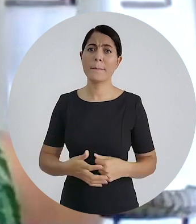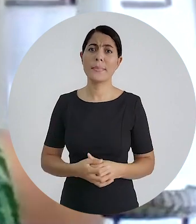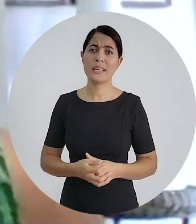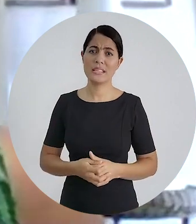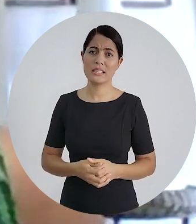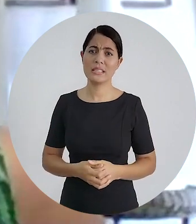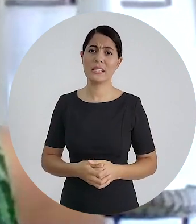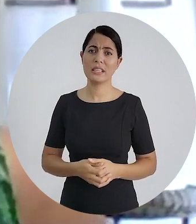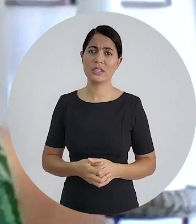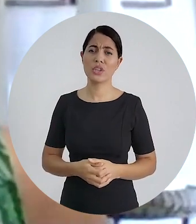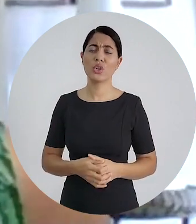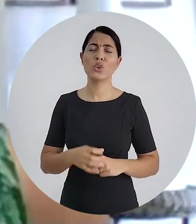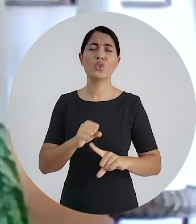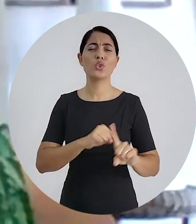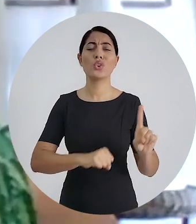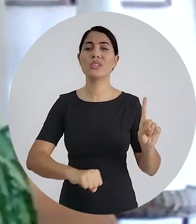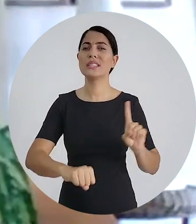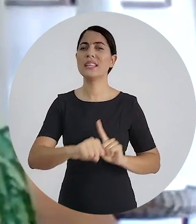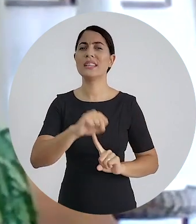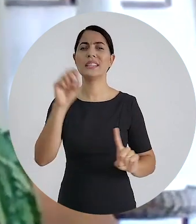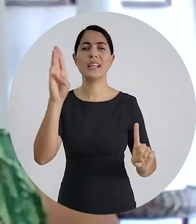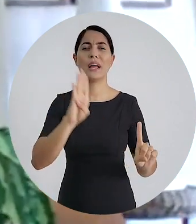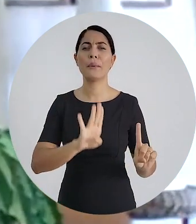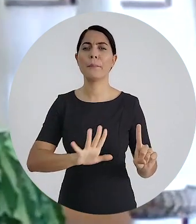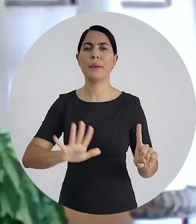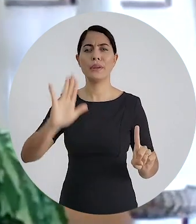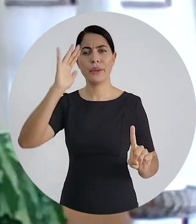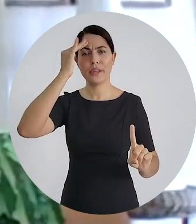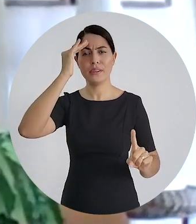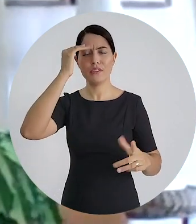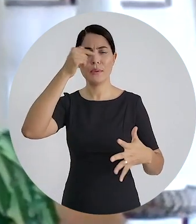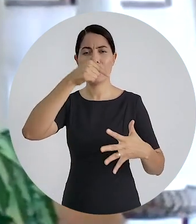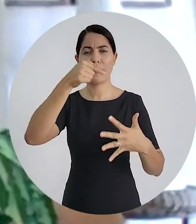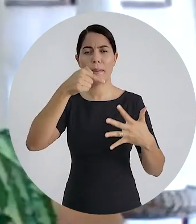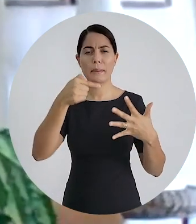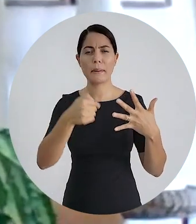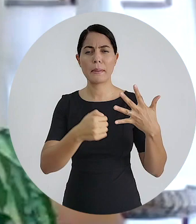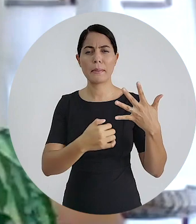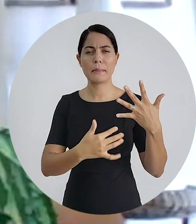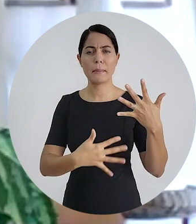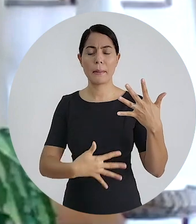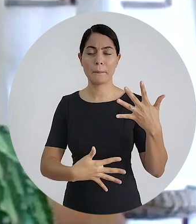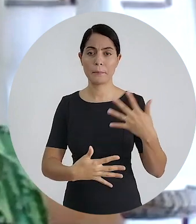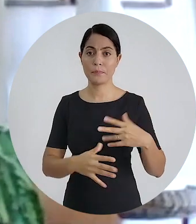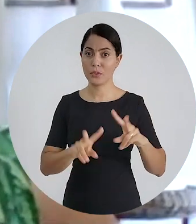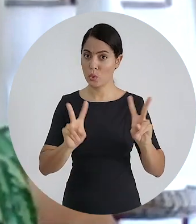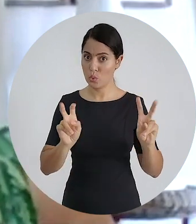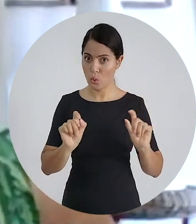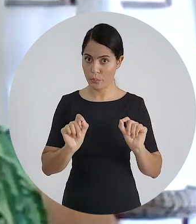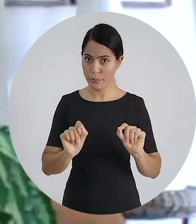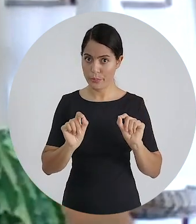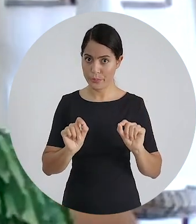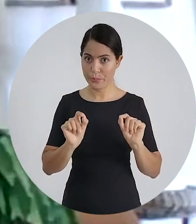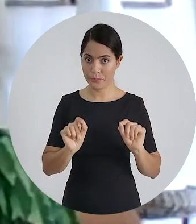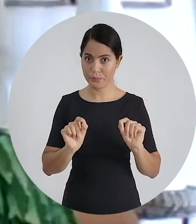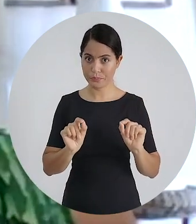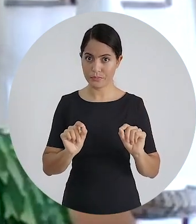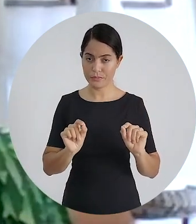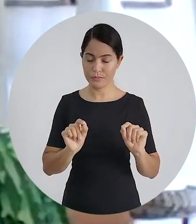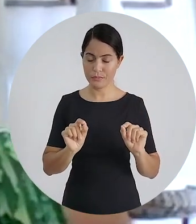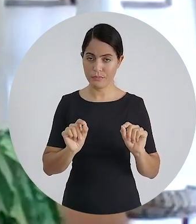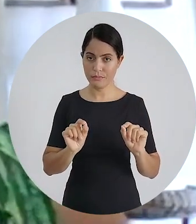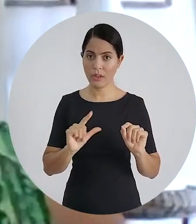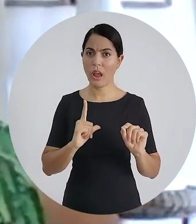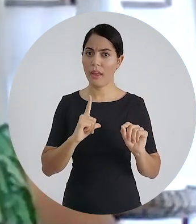compreendam, que a sociedade compreenda as causas. E é preciso que a sociedade